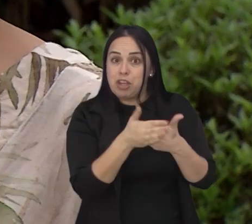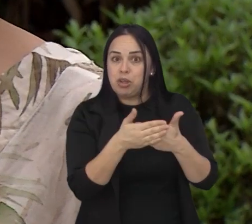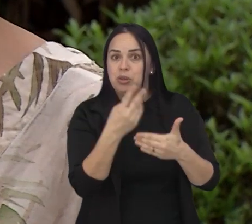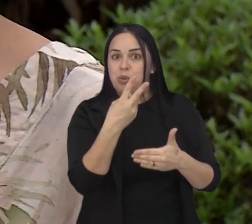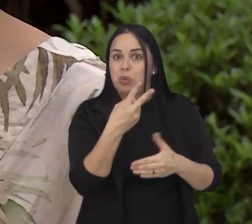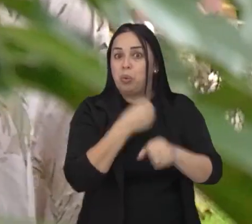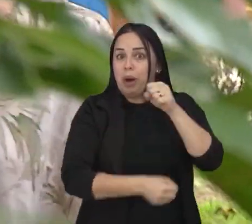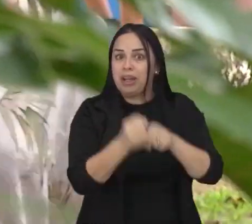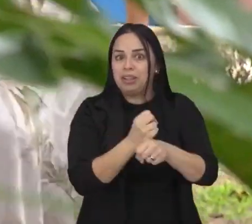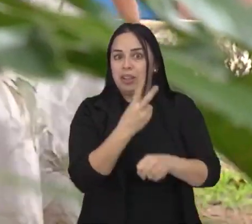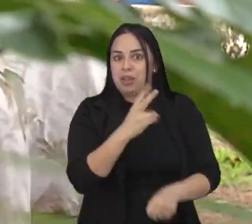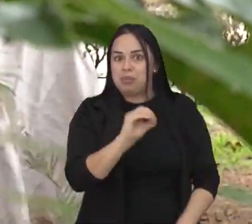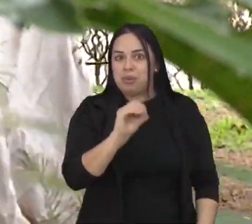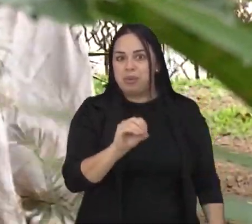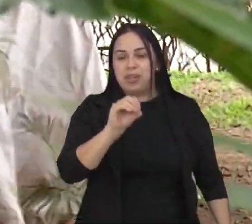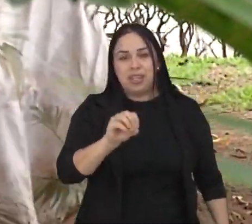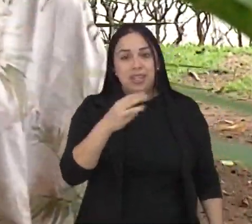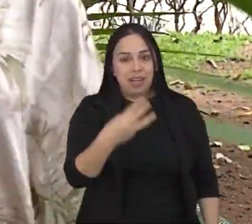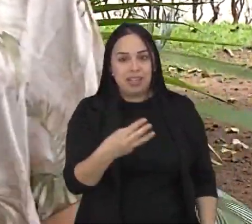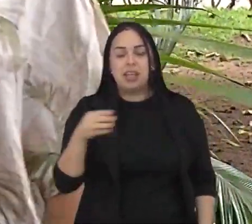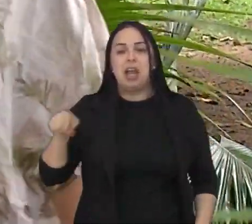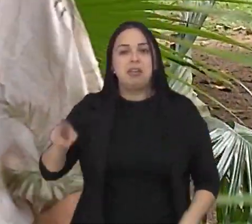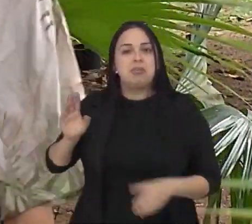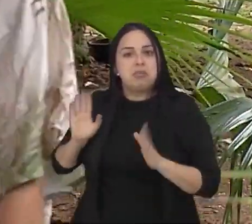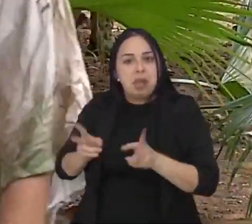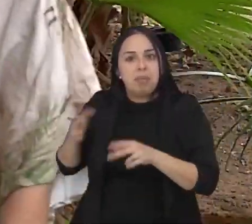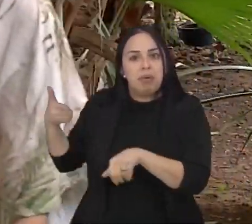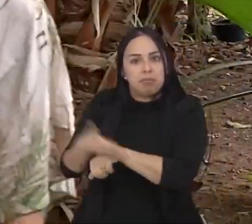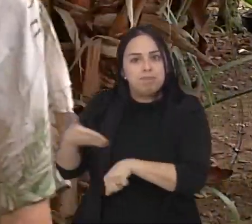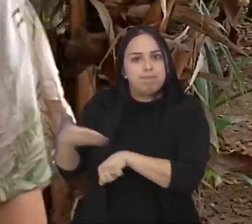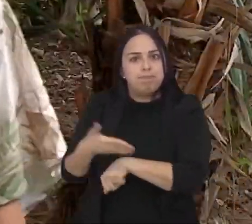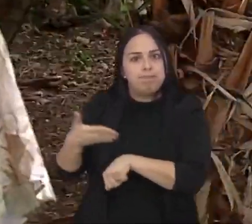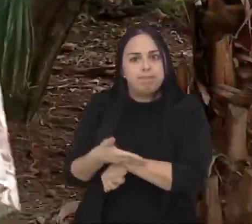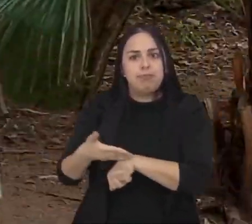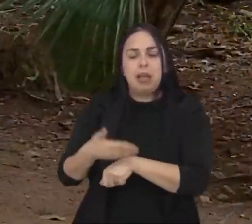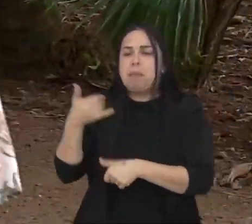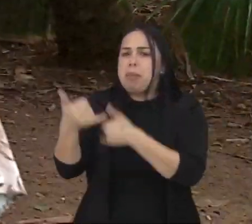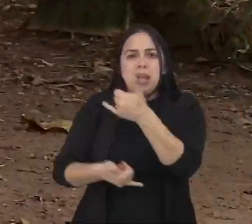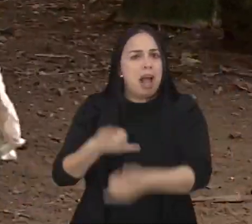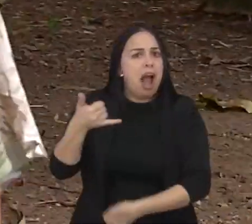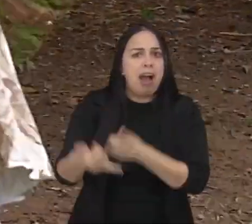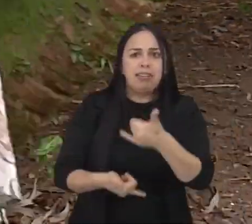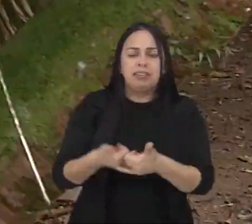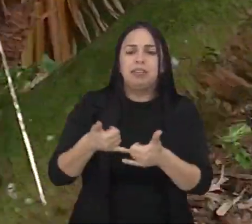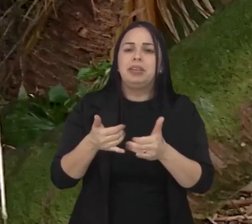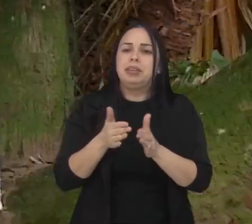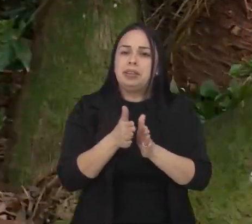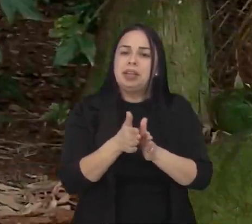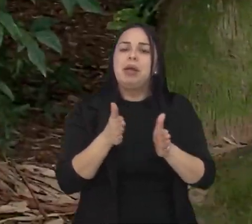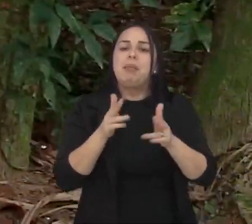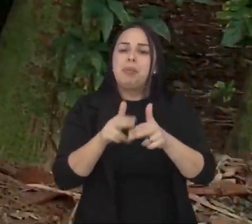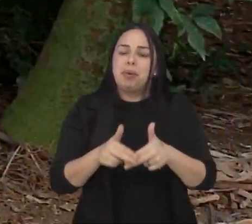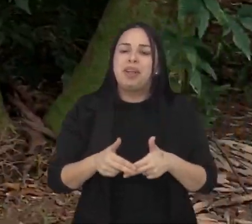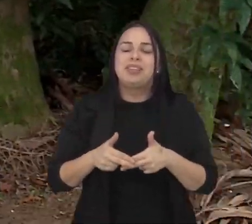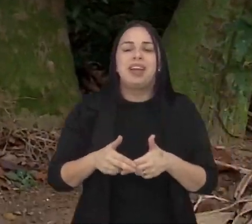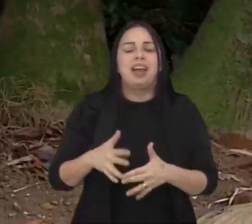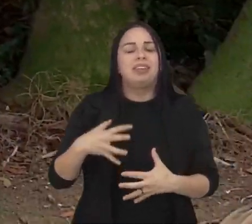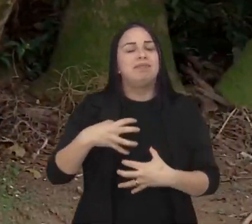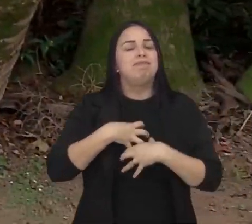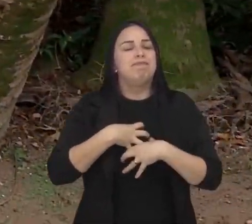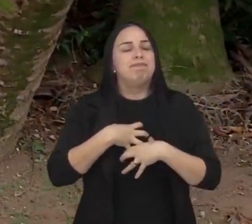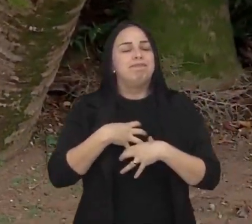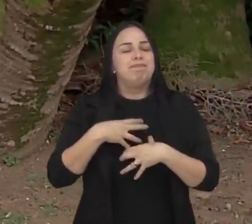em 2003, Ludmila vinha para cá com frequência e passava a maior parte do tempo brincando. Por isso, tem um